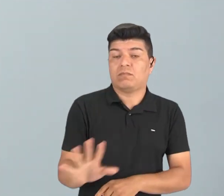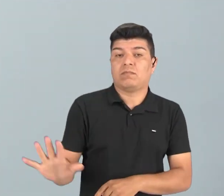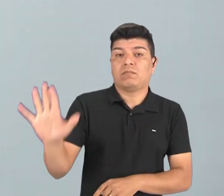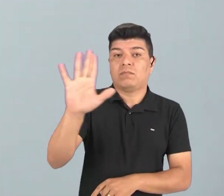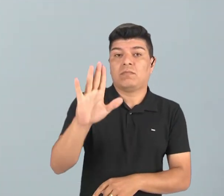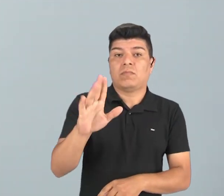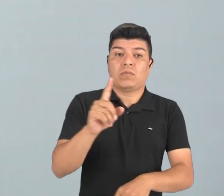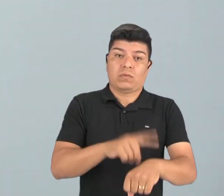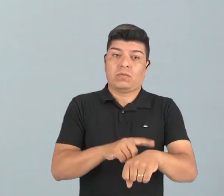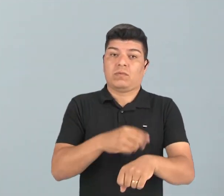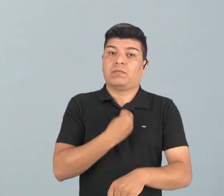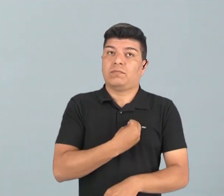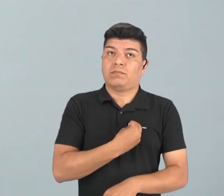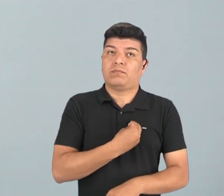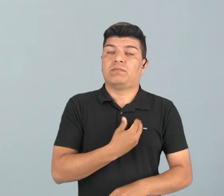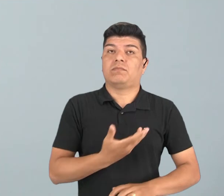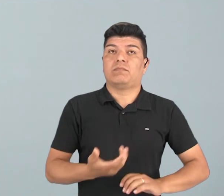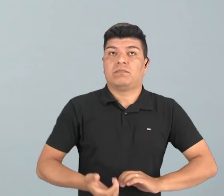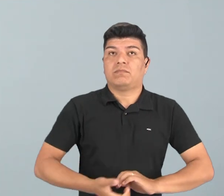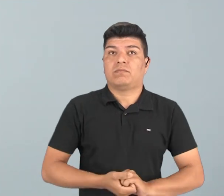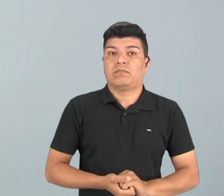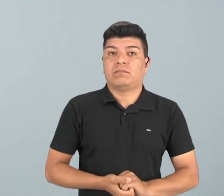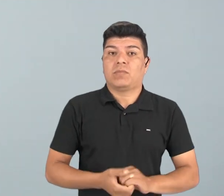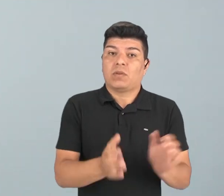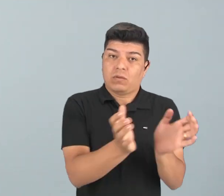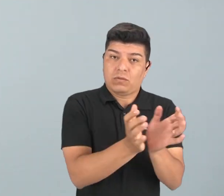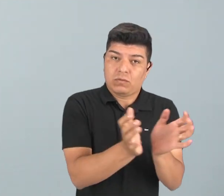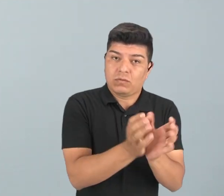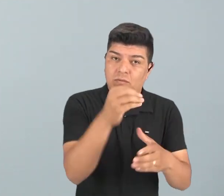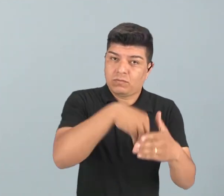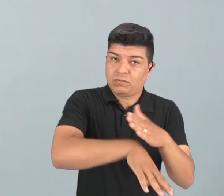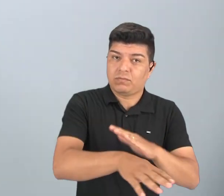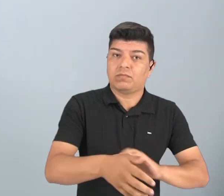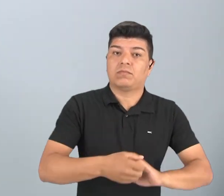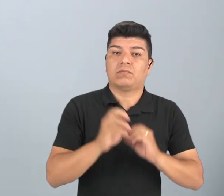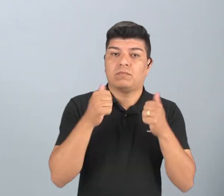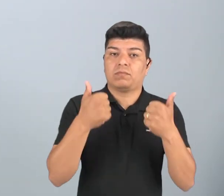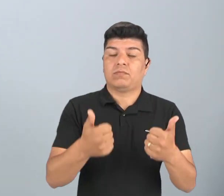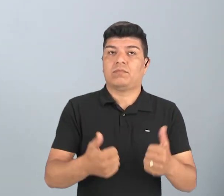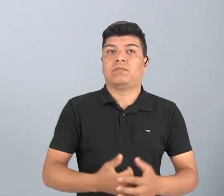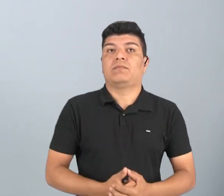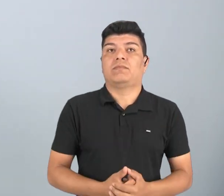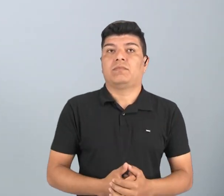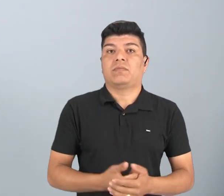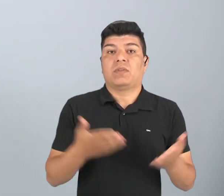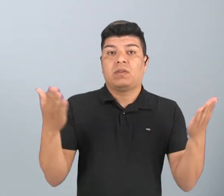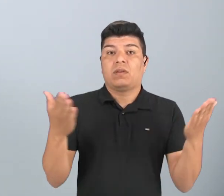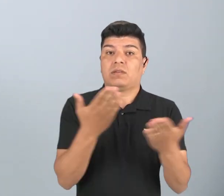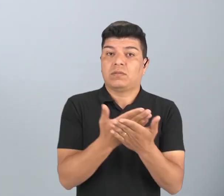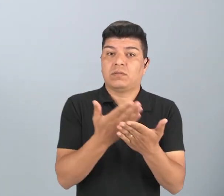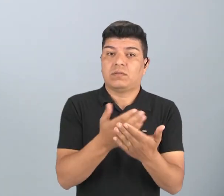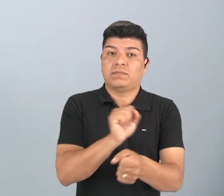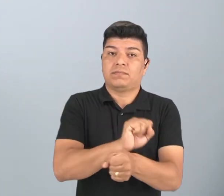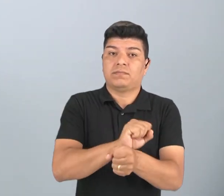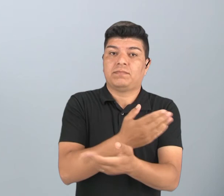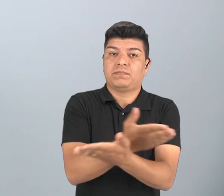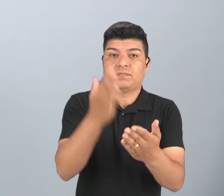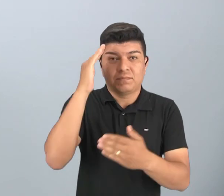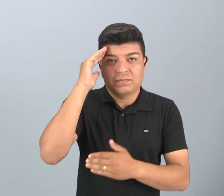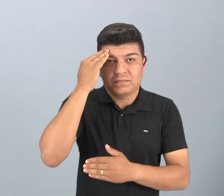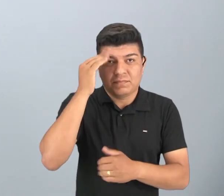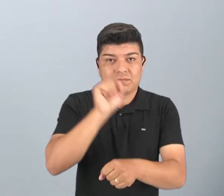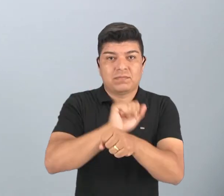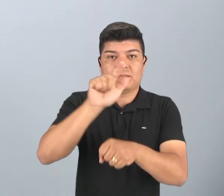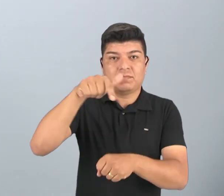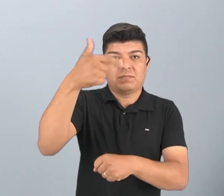do momento ali que eu estou, no grupo que eu estou inserida, tá bom? Essa é a nossa aula de hoje, eu espero que você tenha compreendido. Eu te aguardo